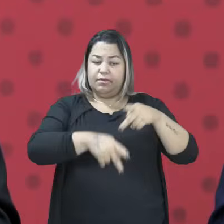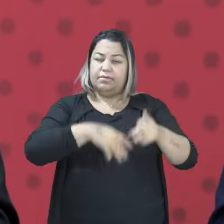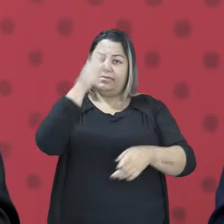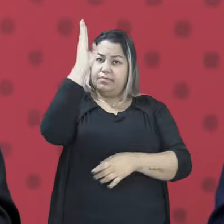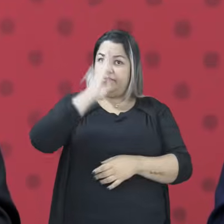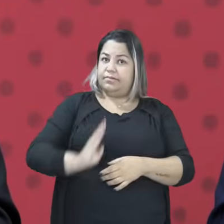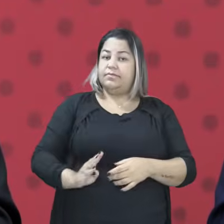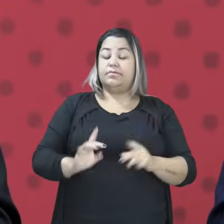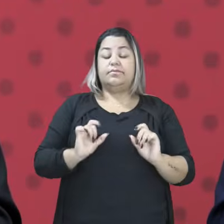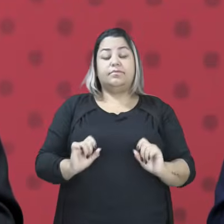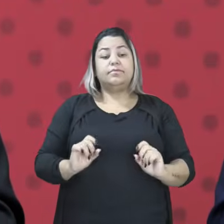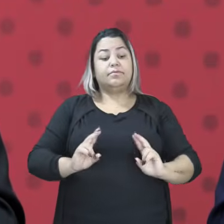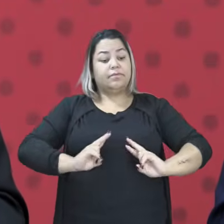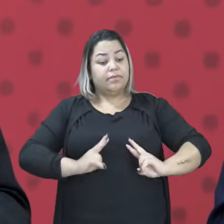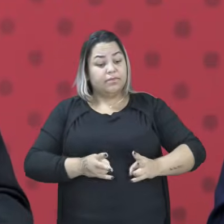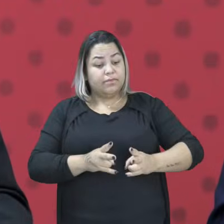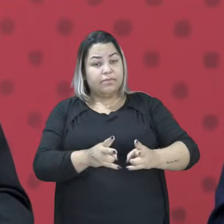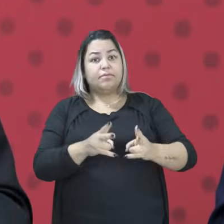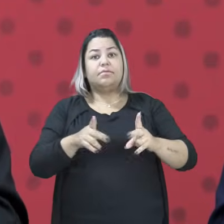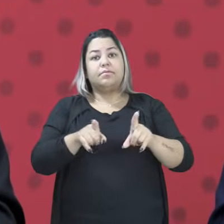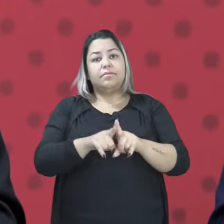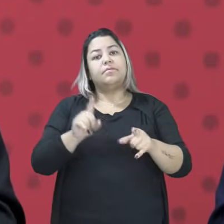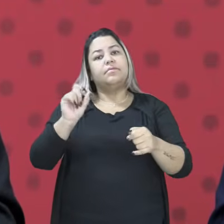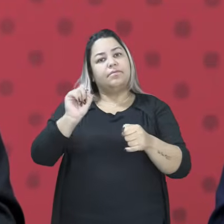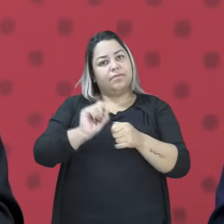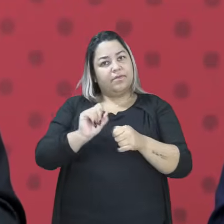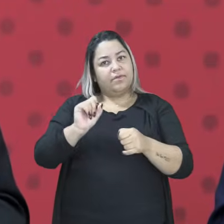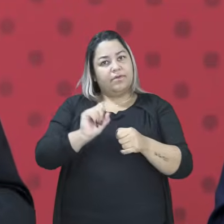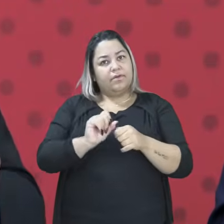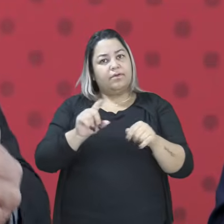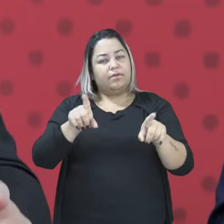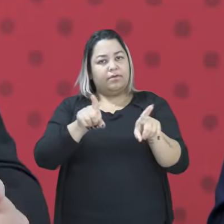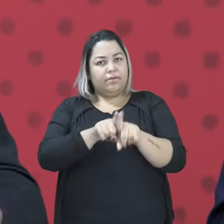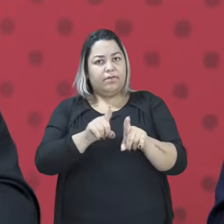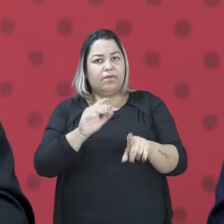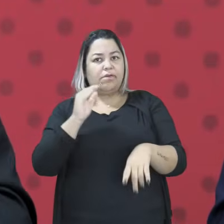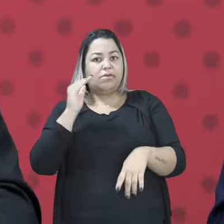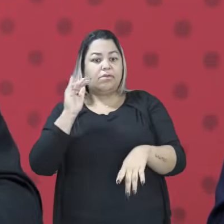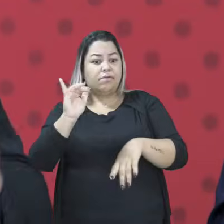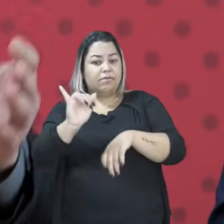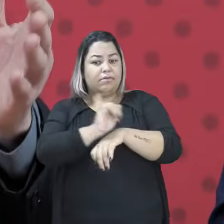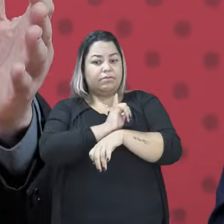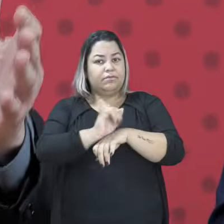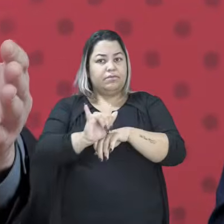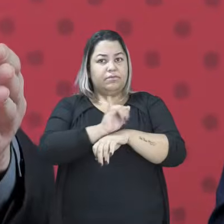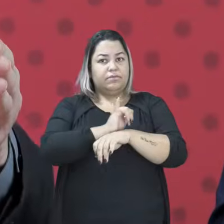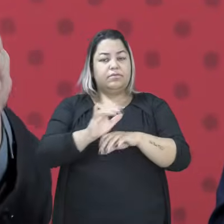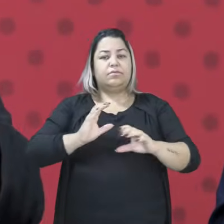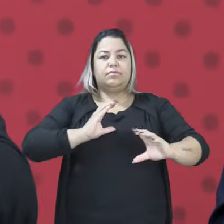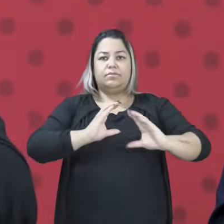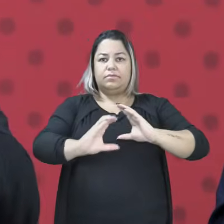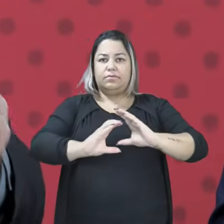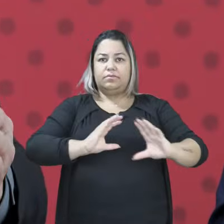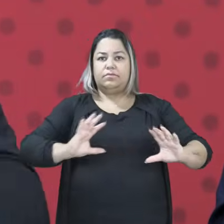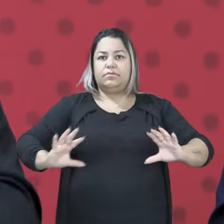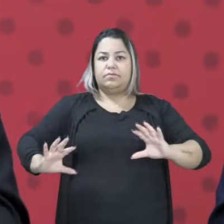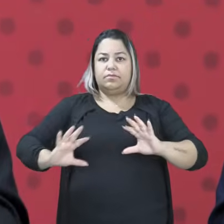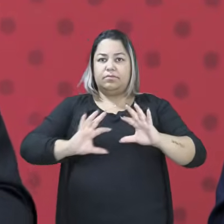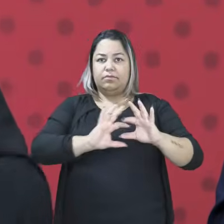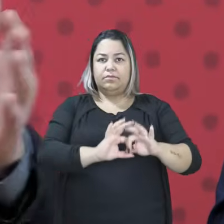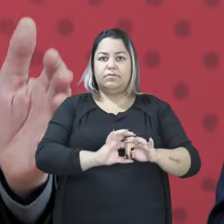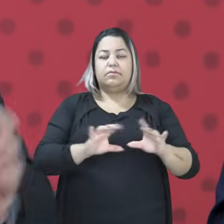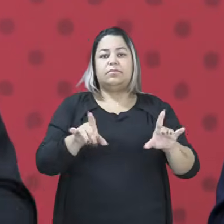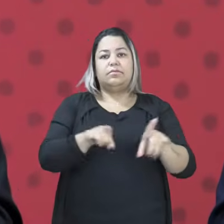que nós vamos continuar, sim, fazendo, do ponto de vista da estratégia de comunicação, vinculado a essa questão